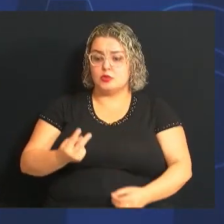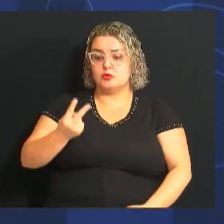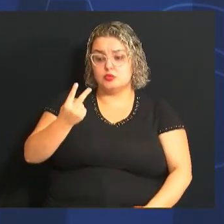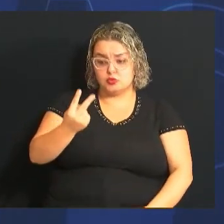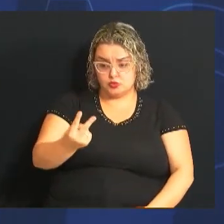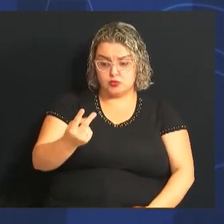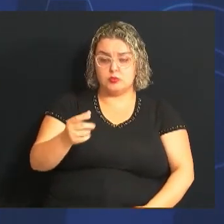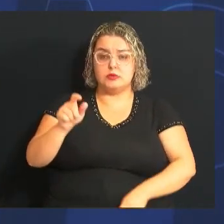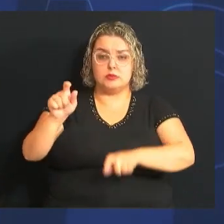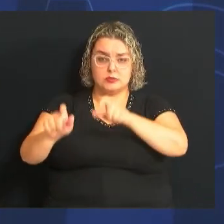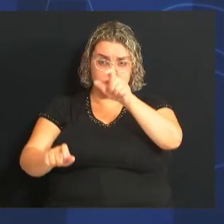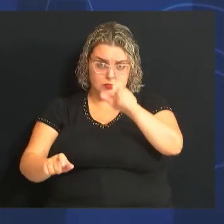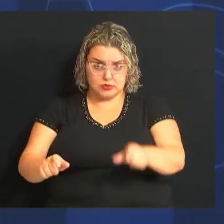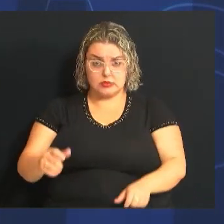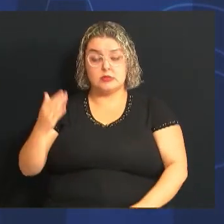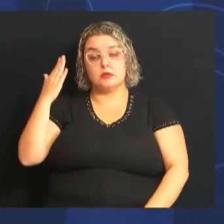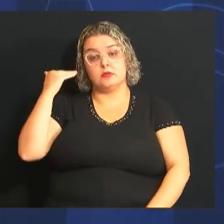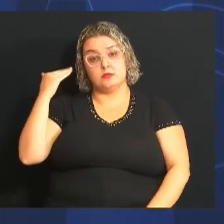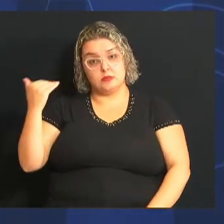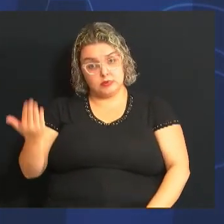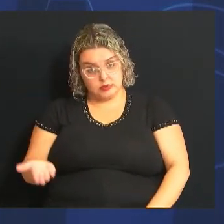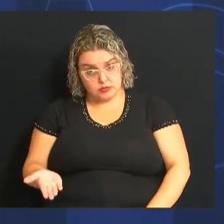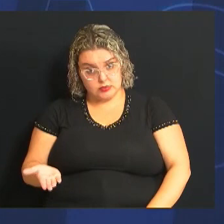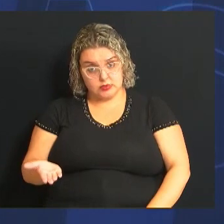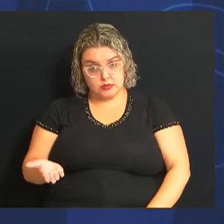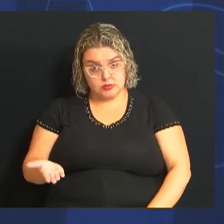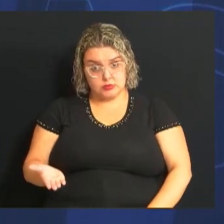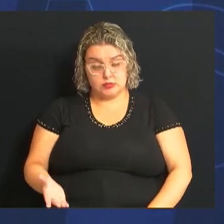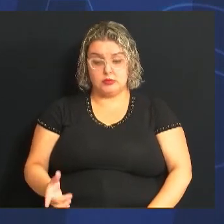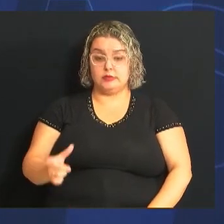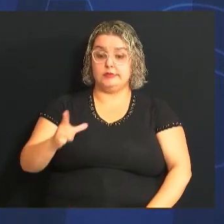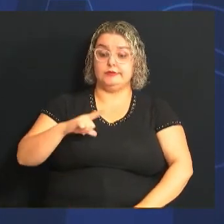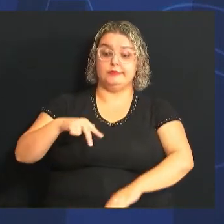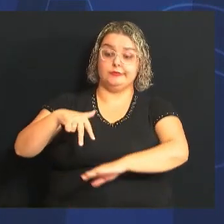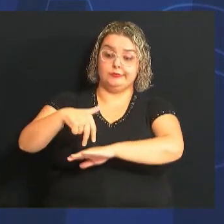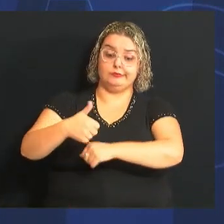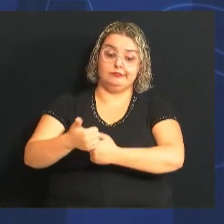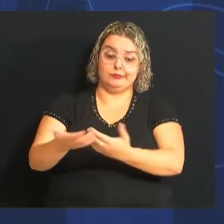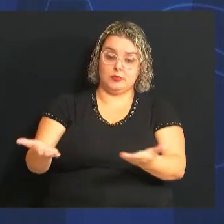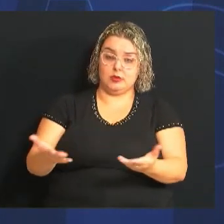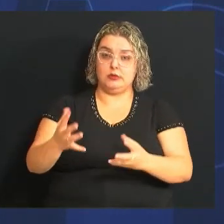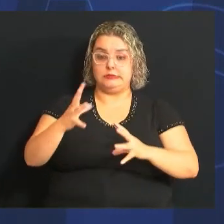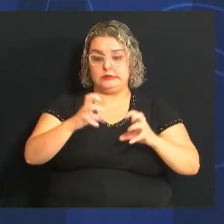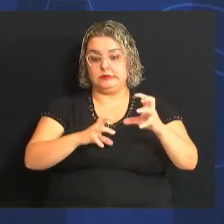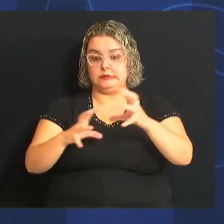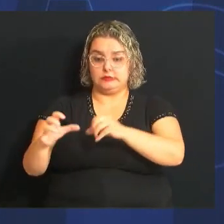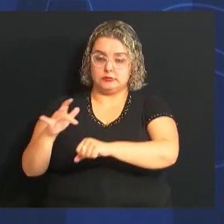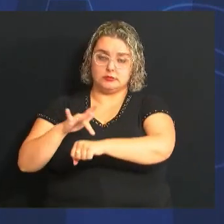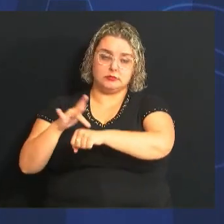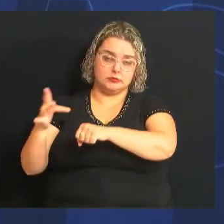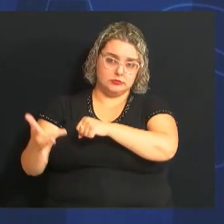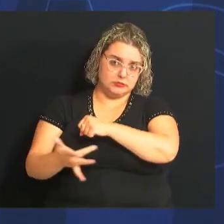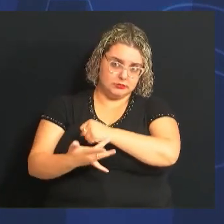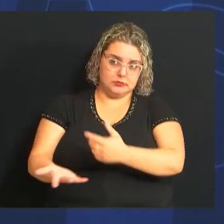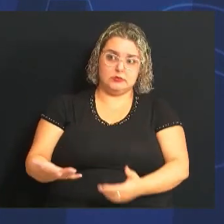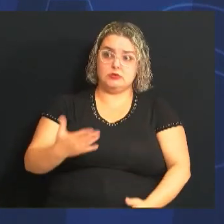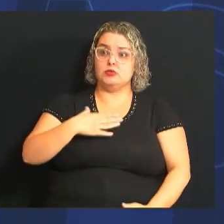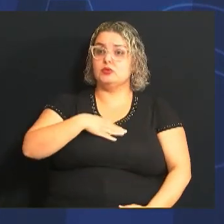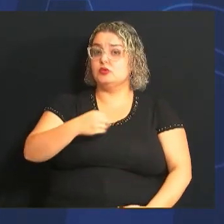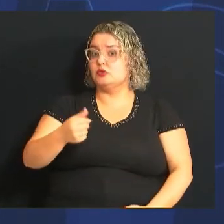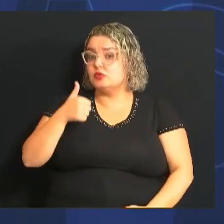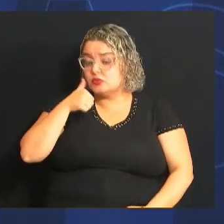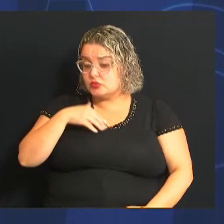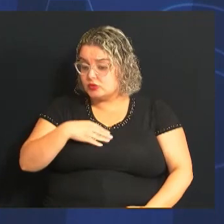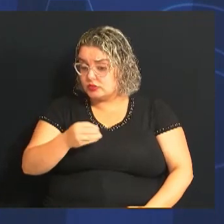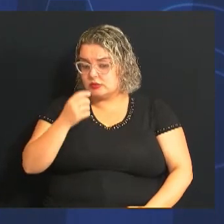que são famosas, que estão se expondo, brigando em rede social por conta dos filhos, pode